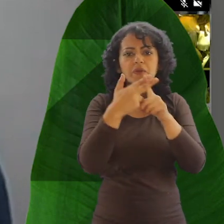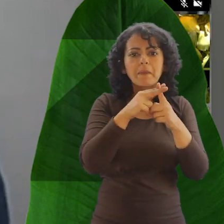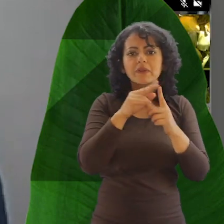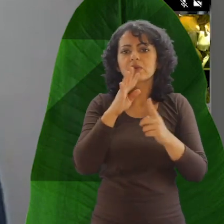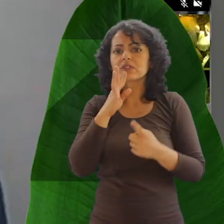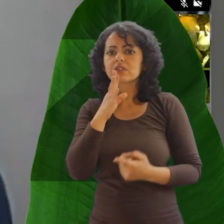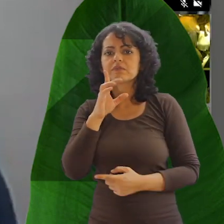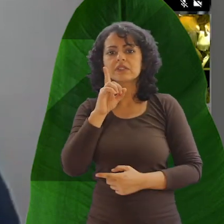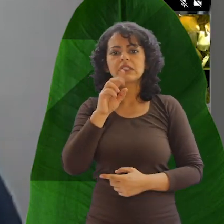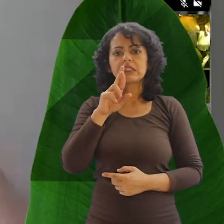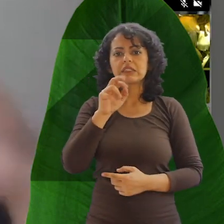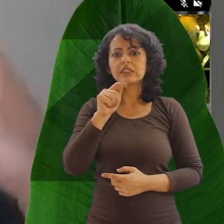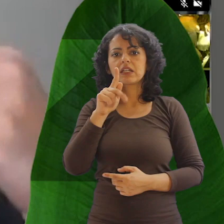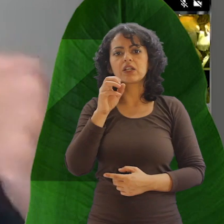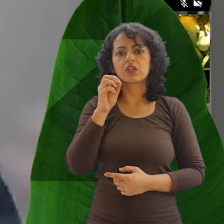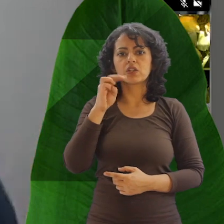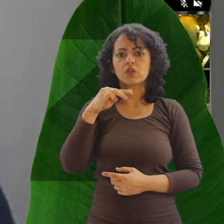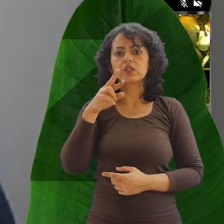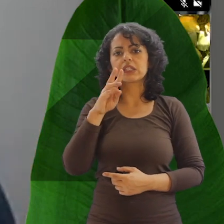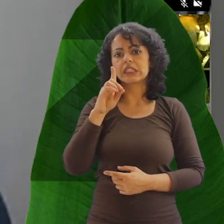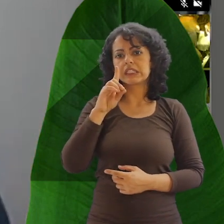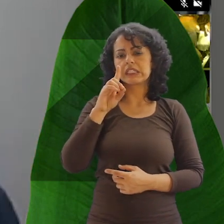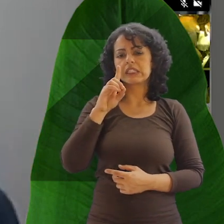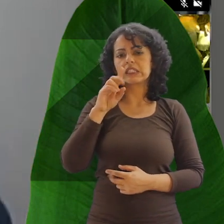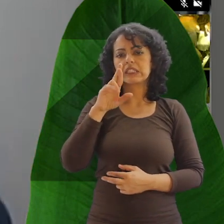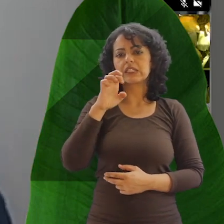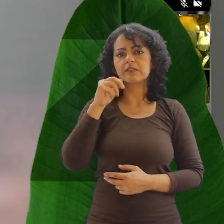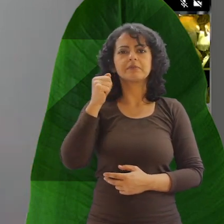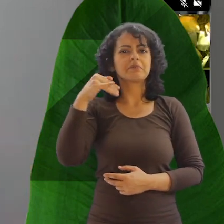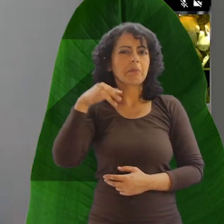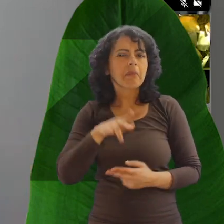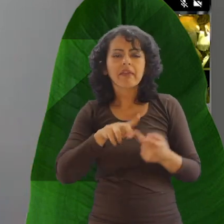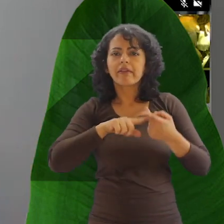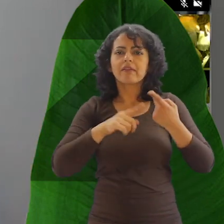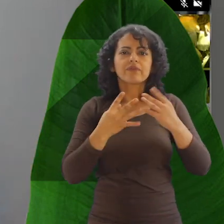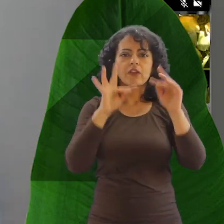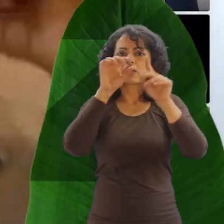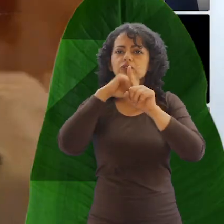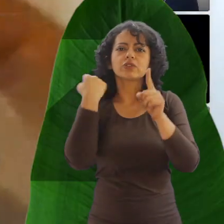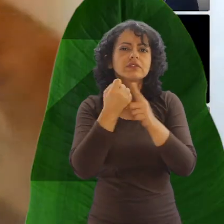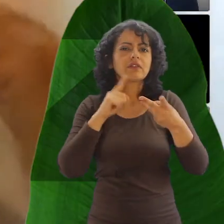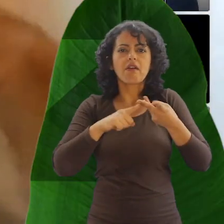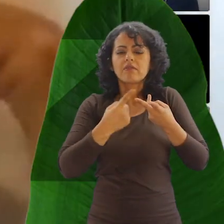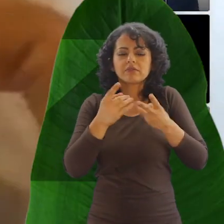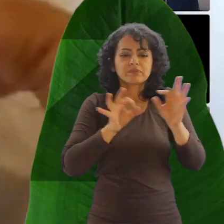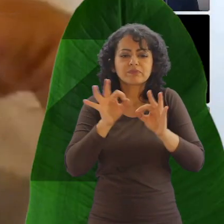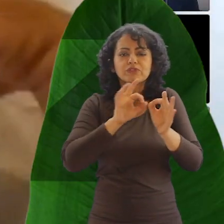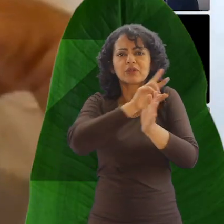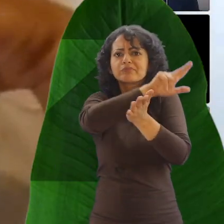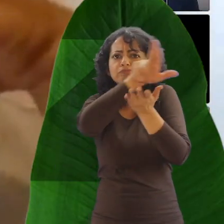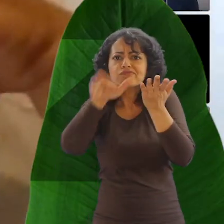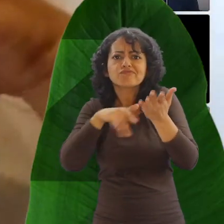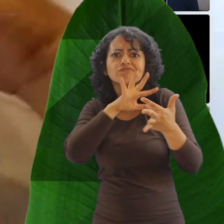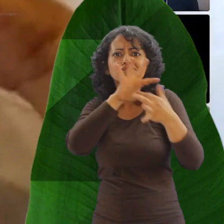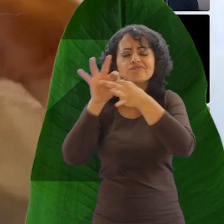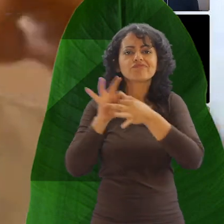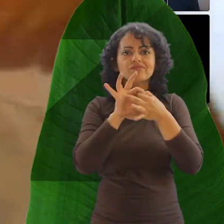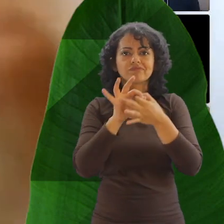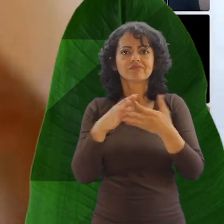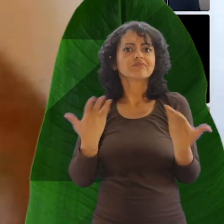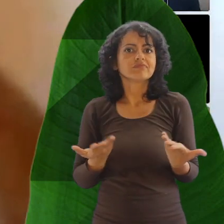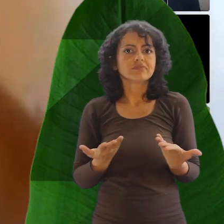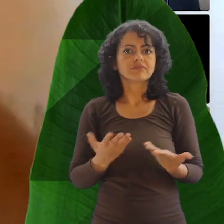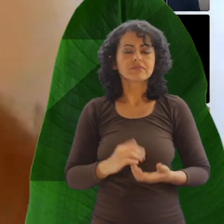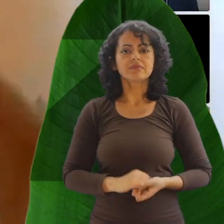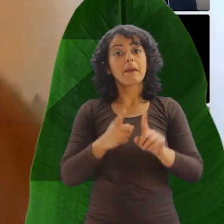criação colaborativa de projetos, tecnologias sociais, e teve todo esse cruzamento. Mas eu acho que, assim, como